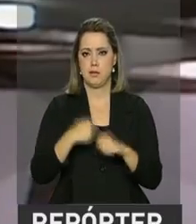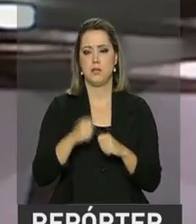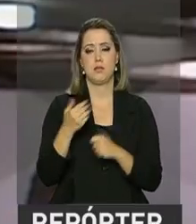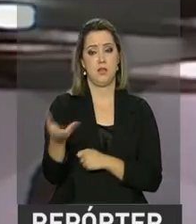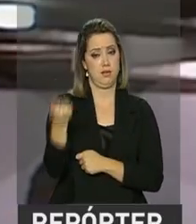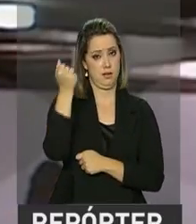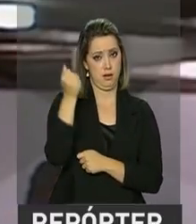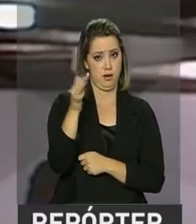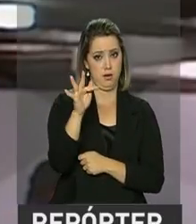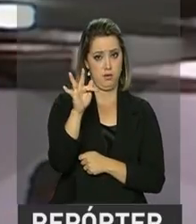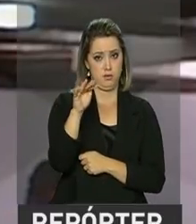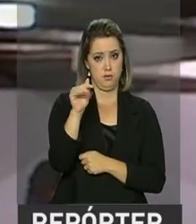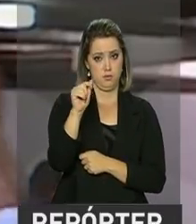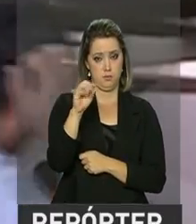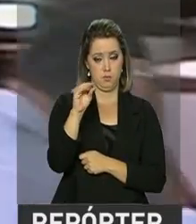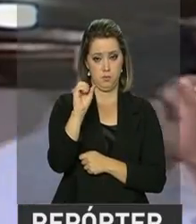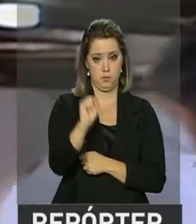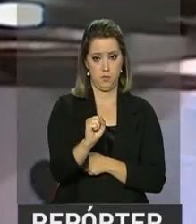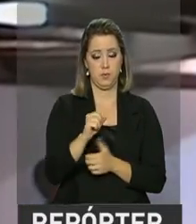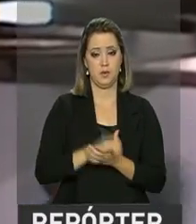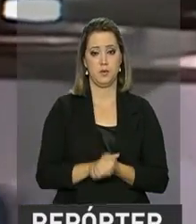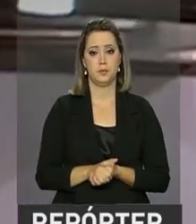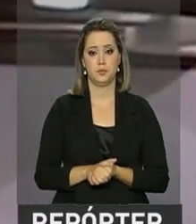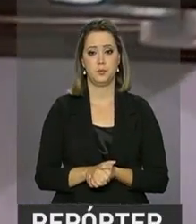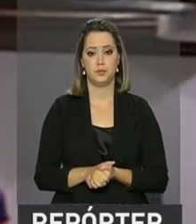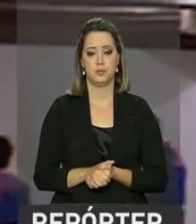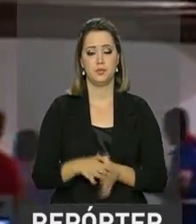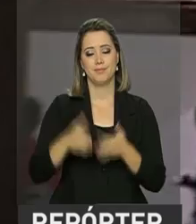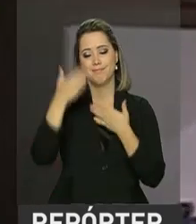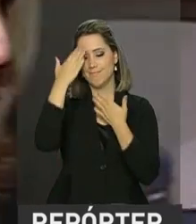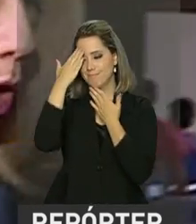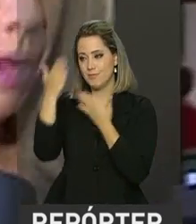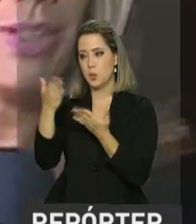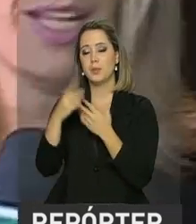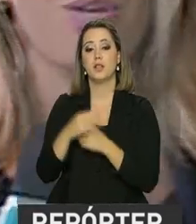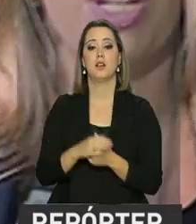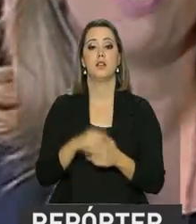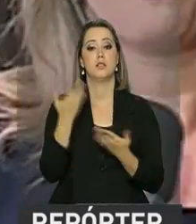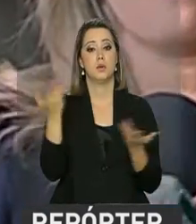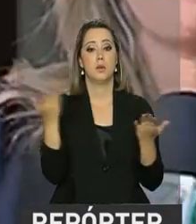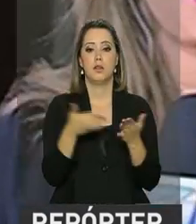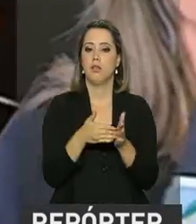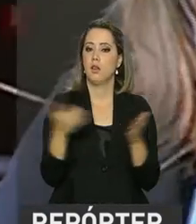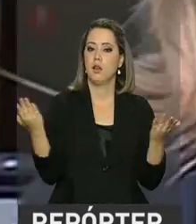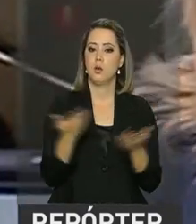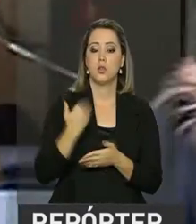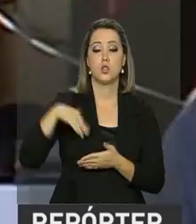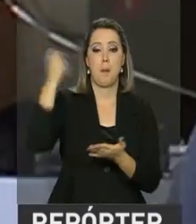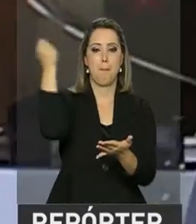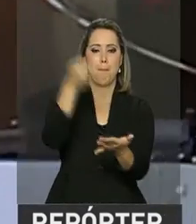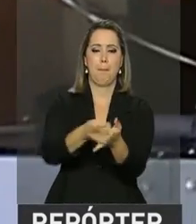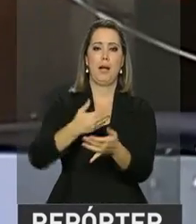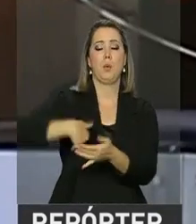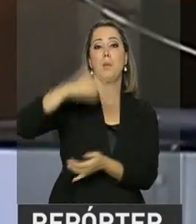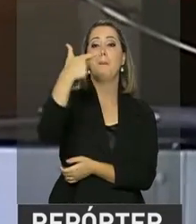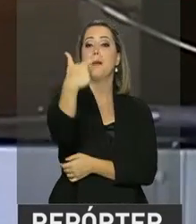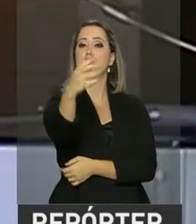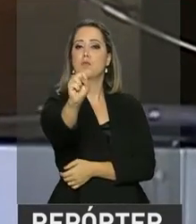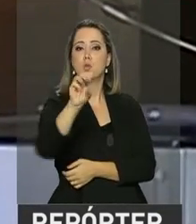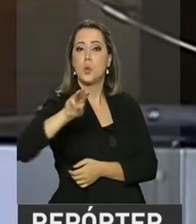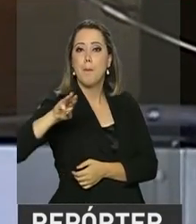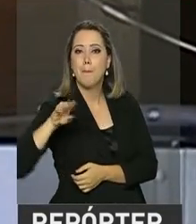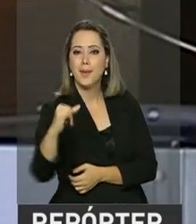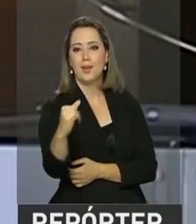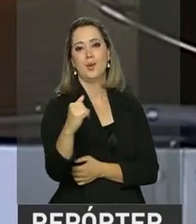né que já T direito ao saque da conta Nativa Obrigada Henrique e Roberto até agora já foram pagos mais de R8 bilhões